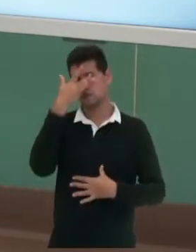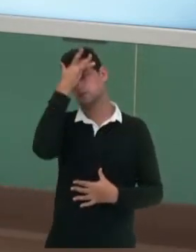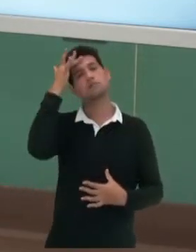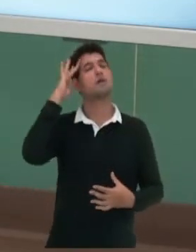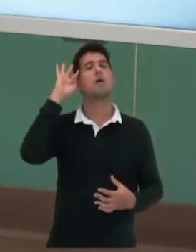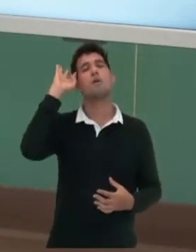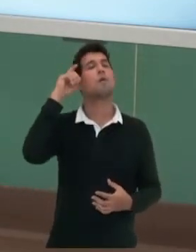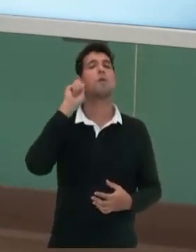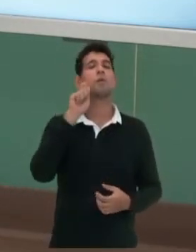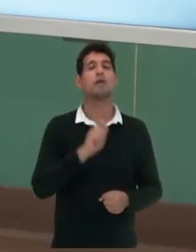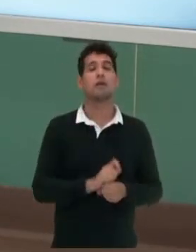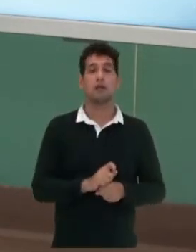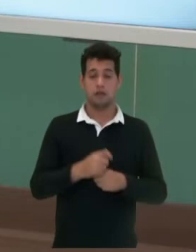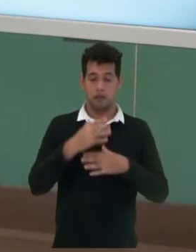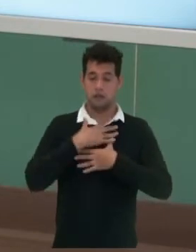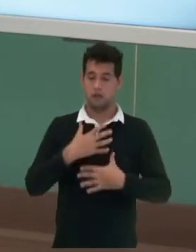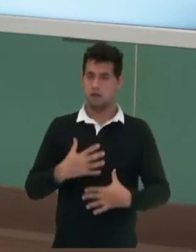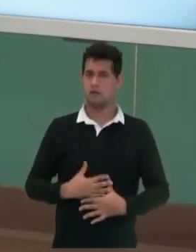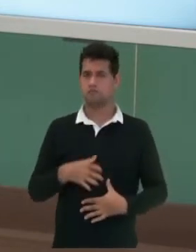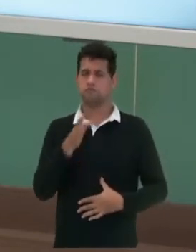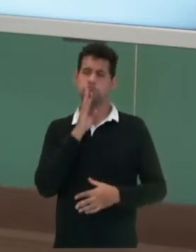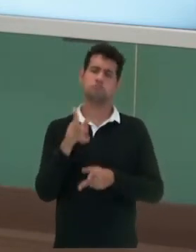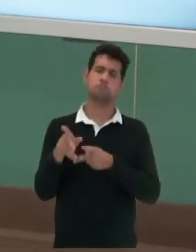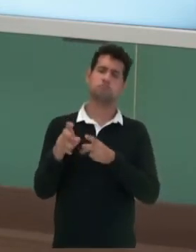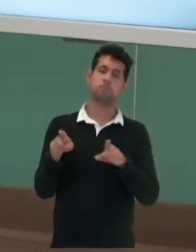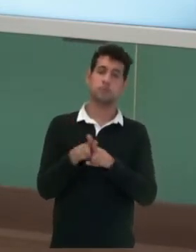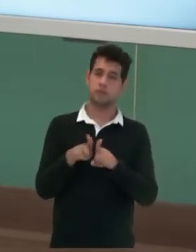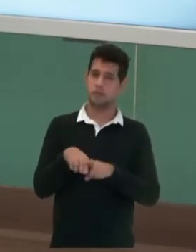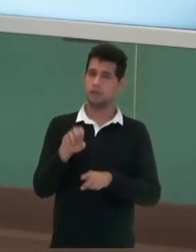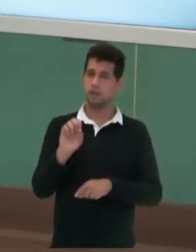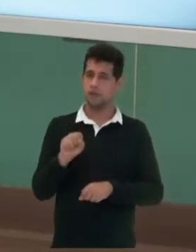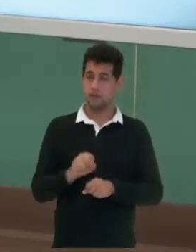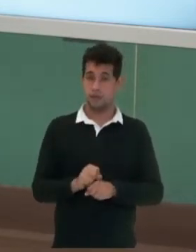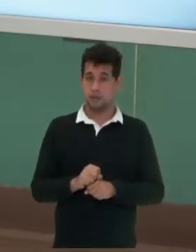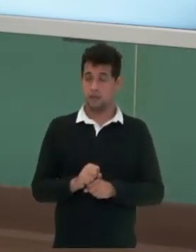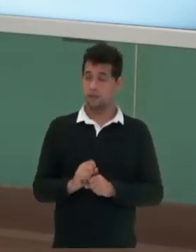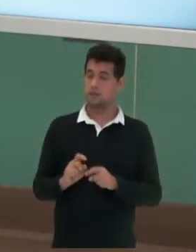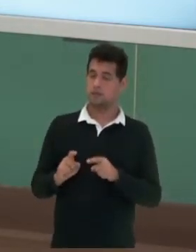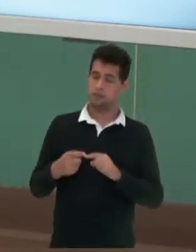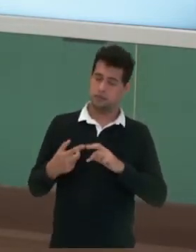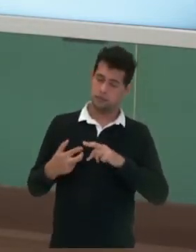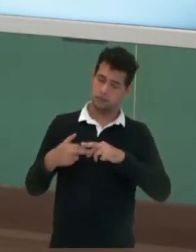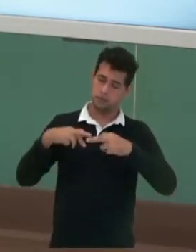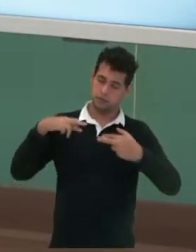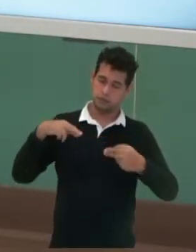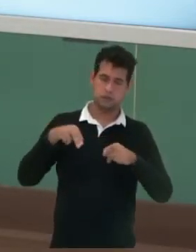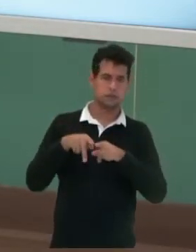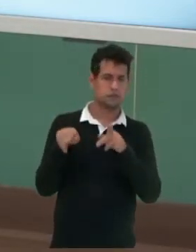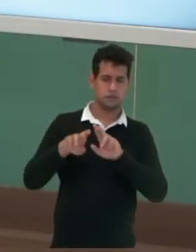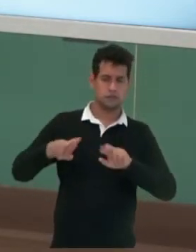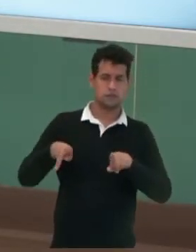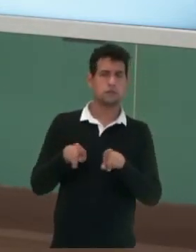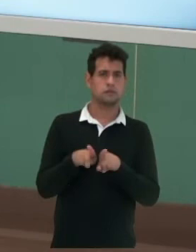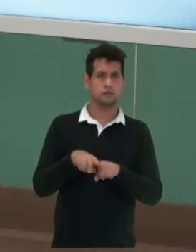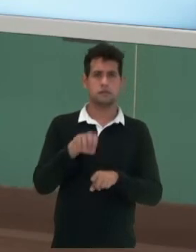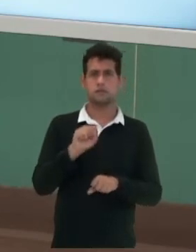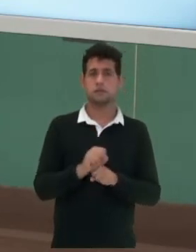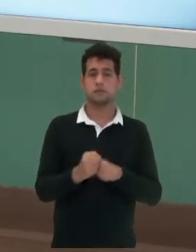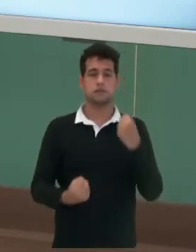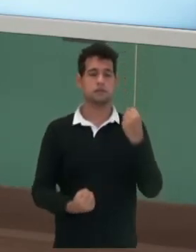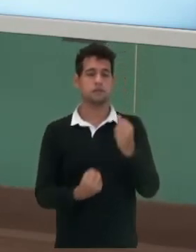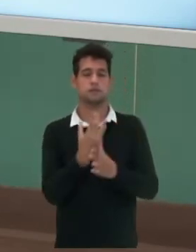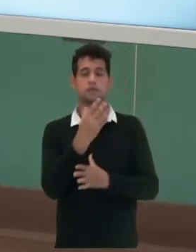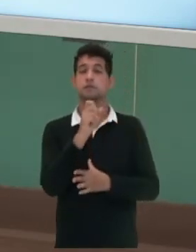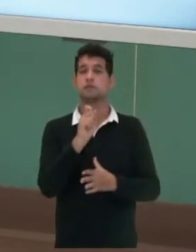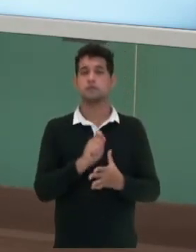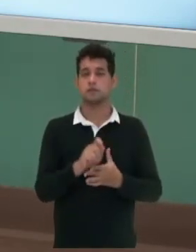vai acontecer? O corpo vai reconhecer esse material genético, né, diferente, e vai produzir